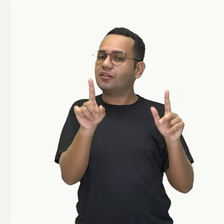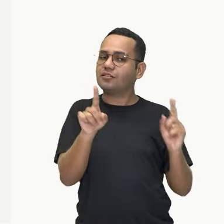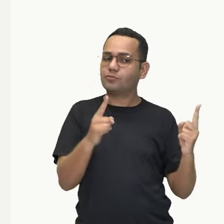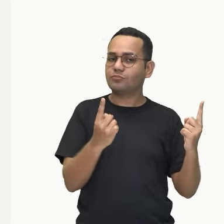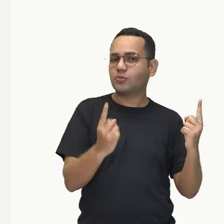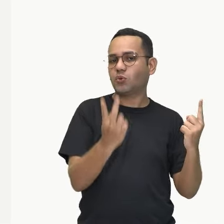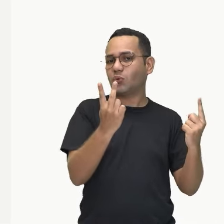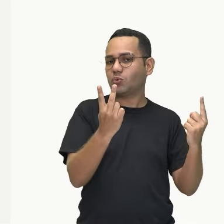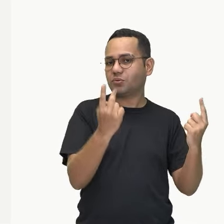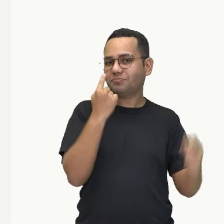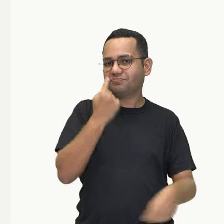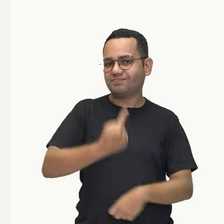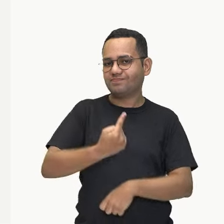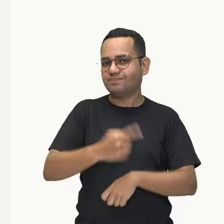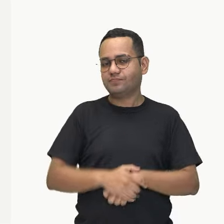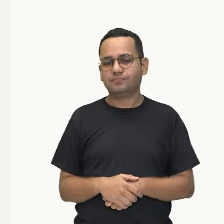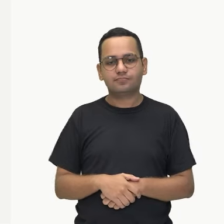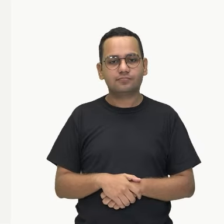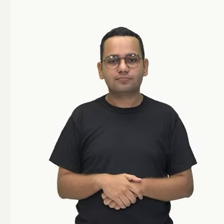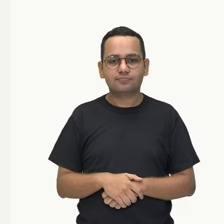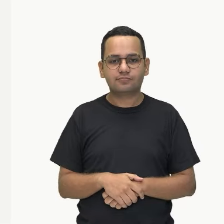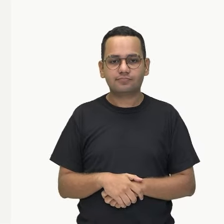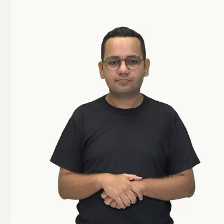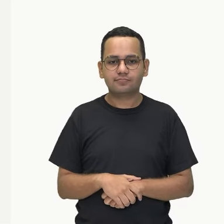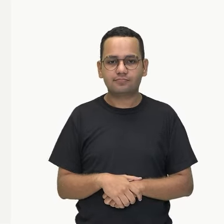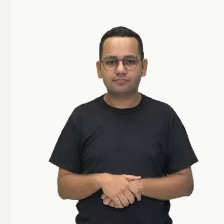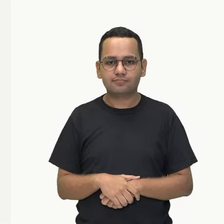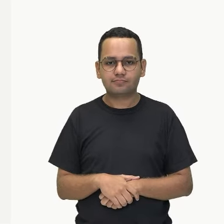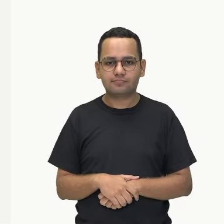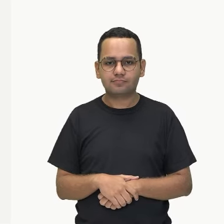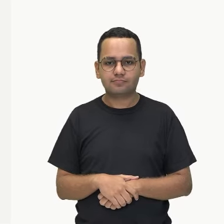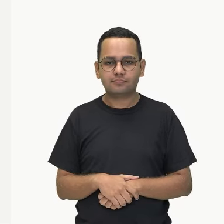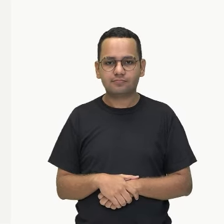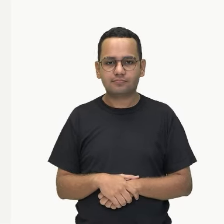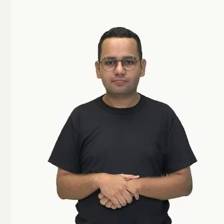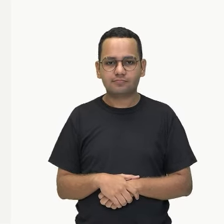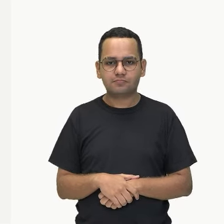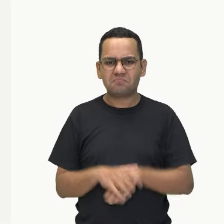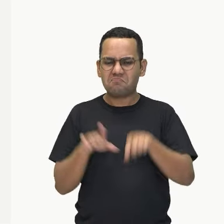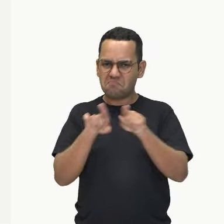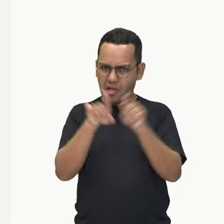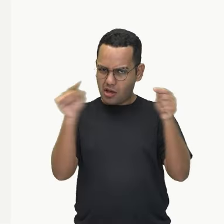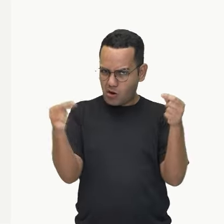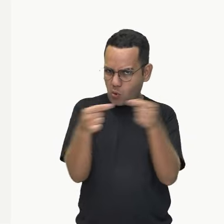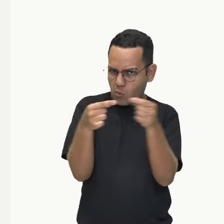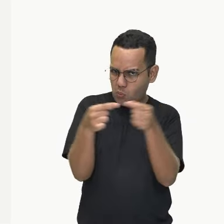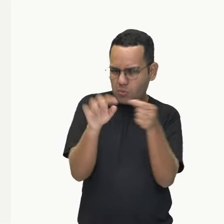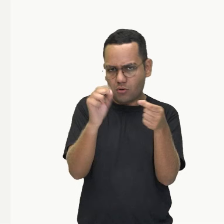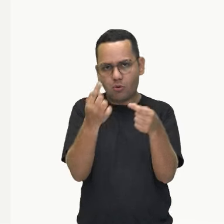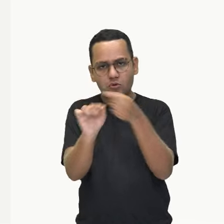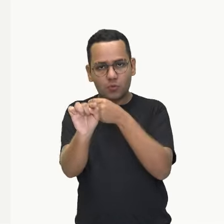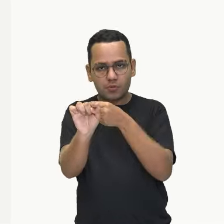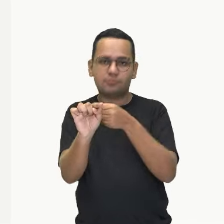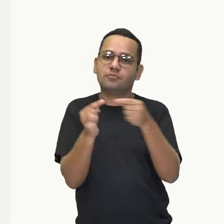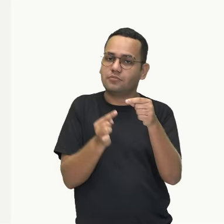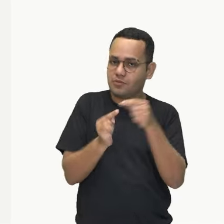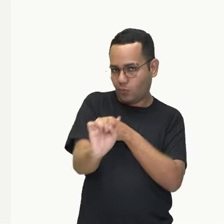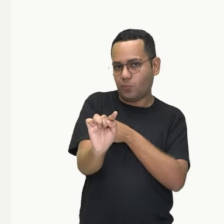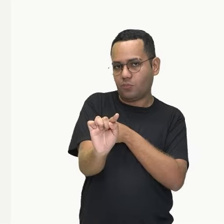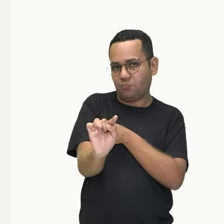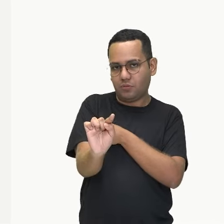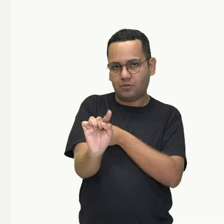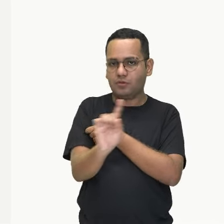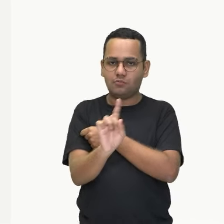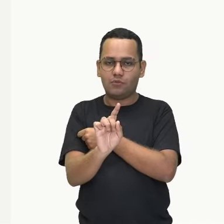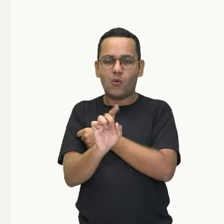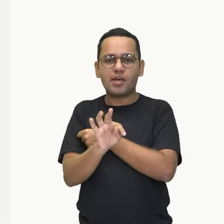e aqui é 2. E aí, significa que eles são termos semelhantes? Não,